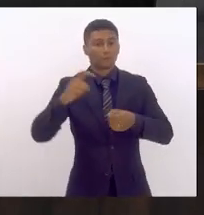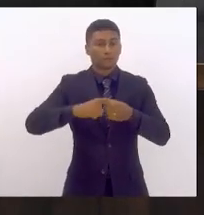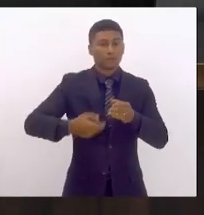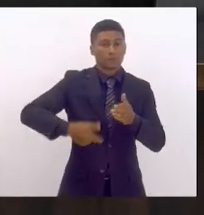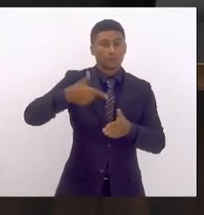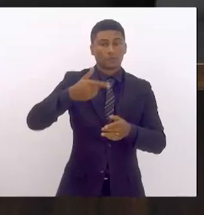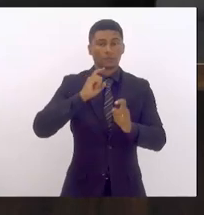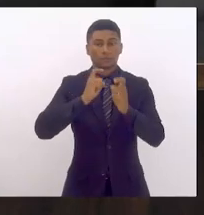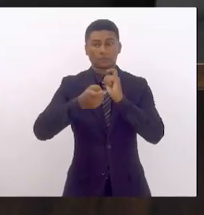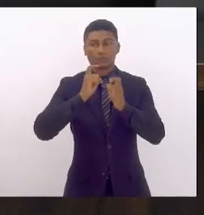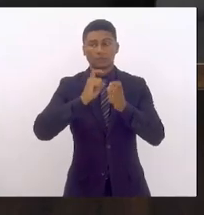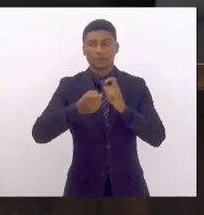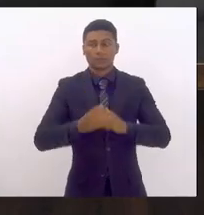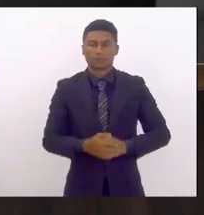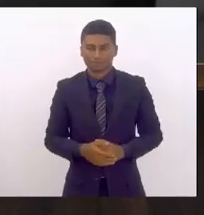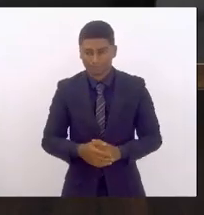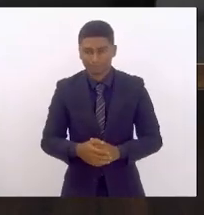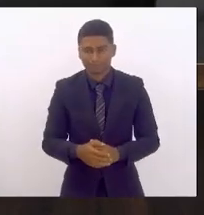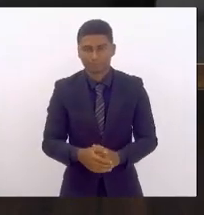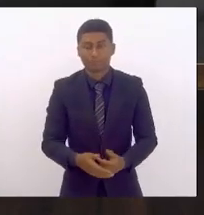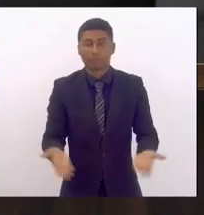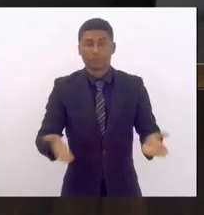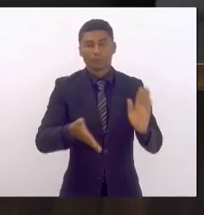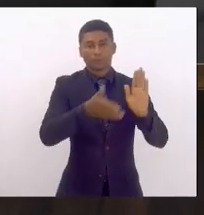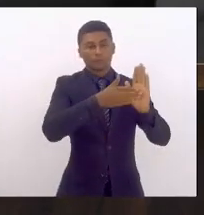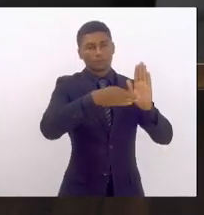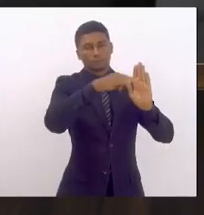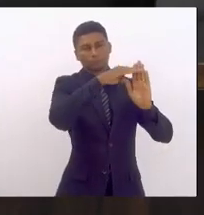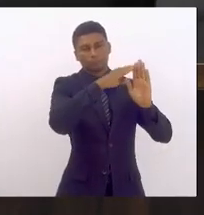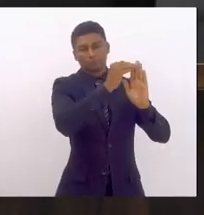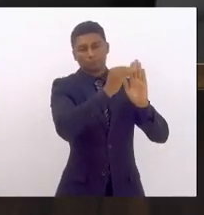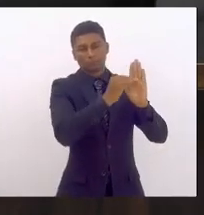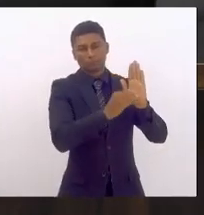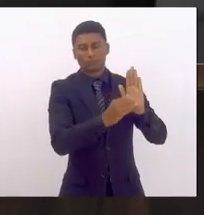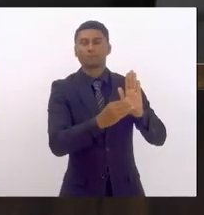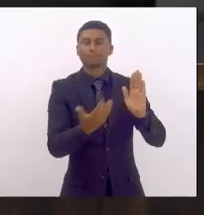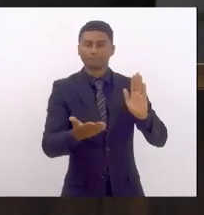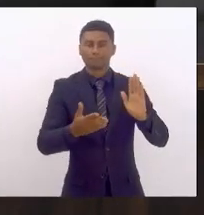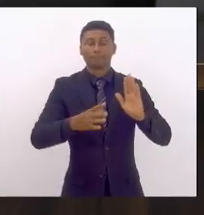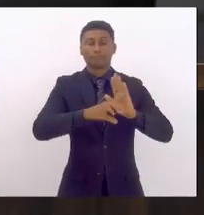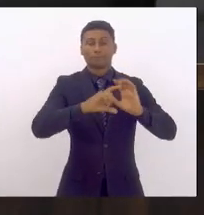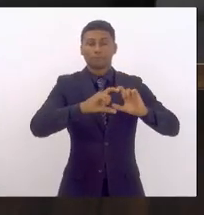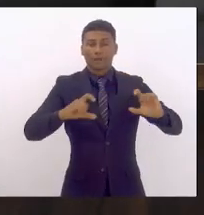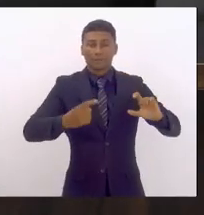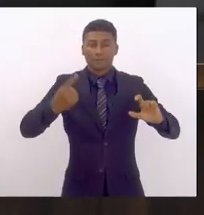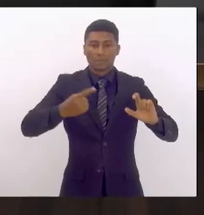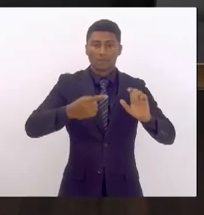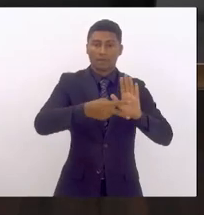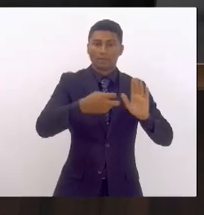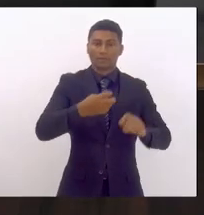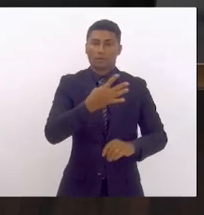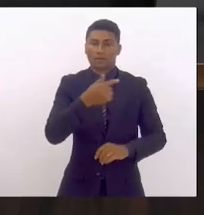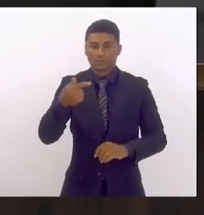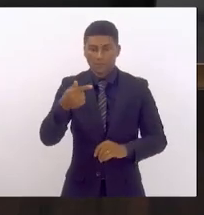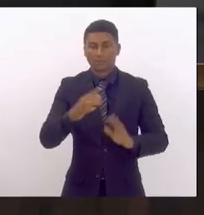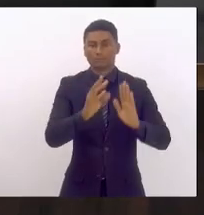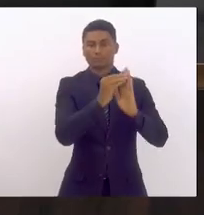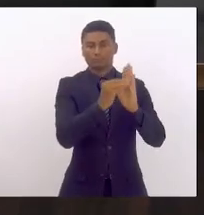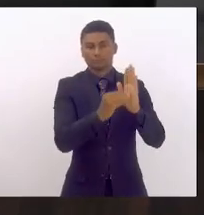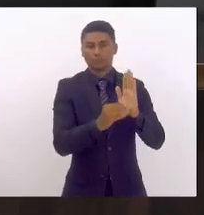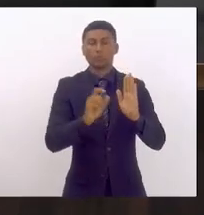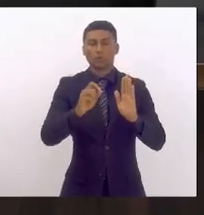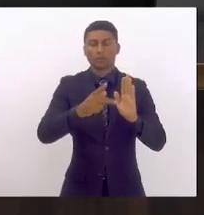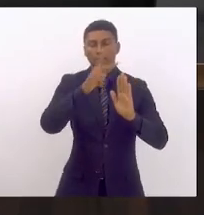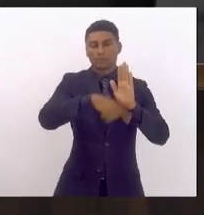em segunda discussão Cruz na ordem do dia de acordo com o parágrafo primeiro do artigo 47 do Regimento Interno intermitação ordinária em primeira